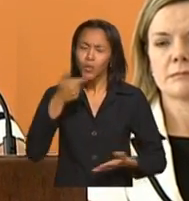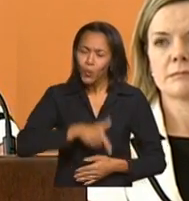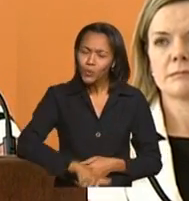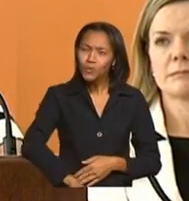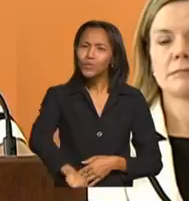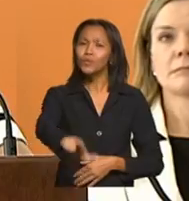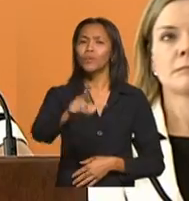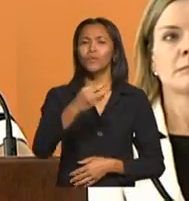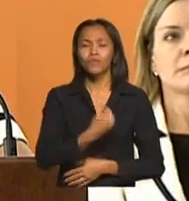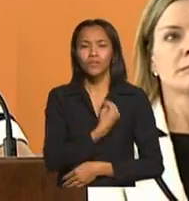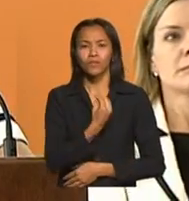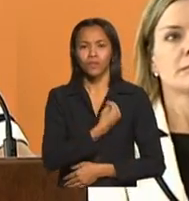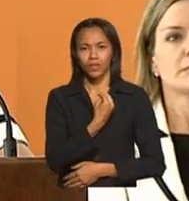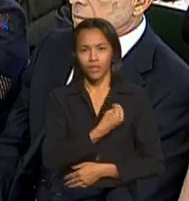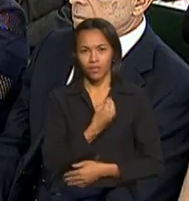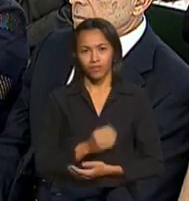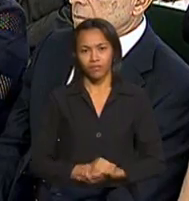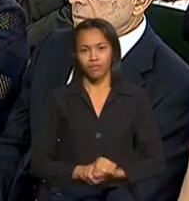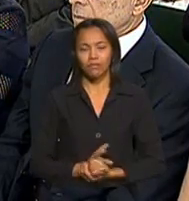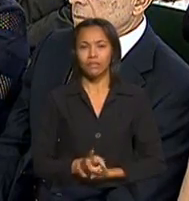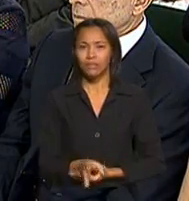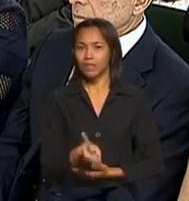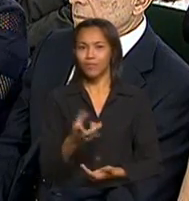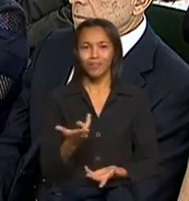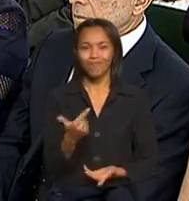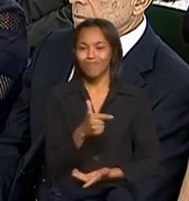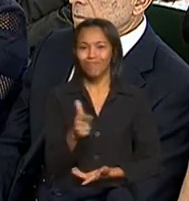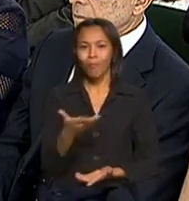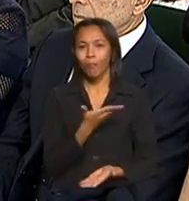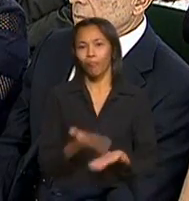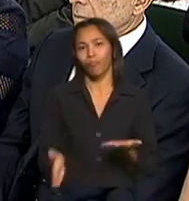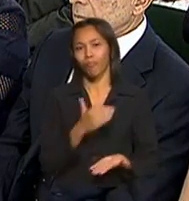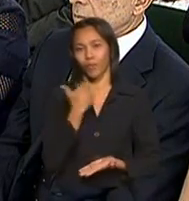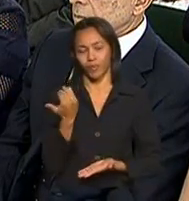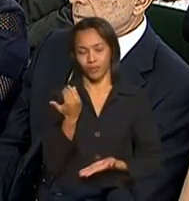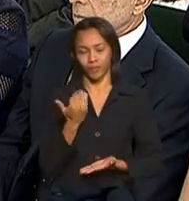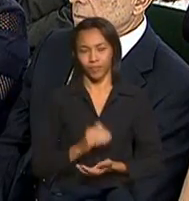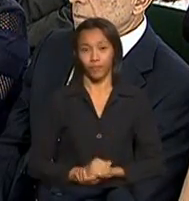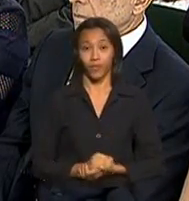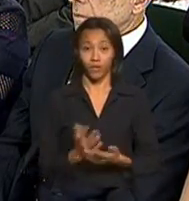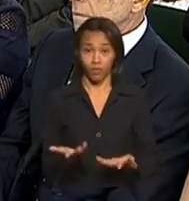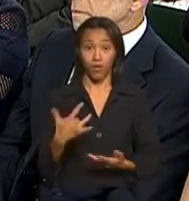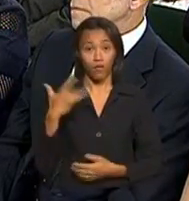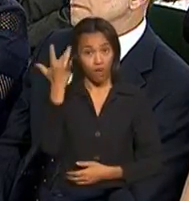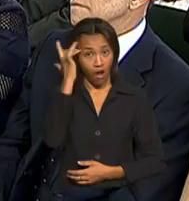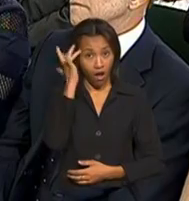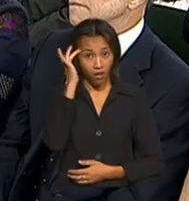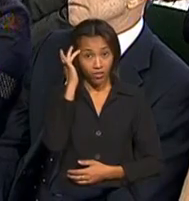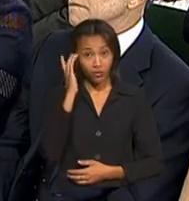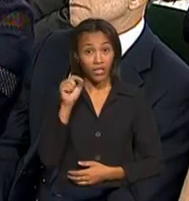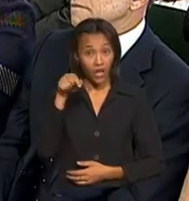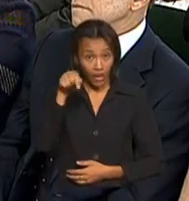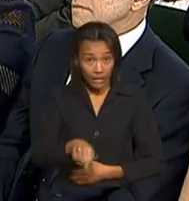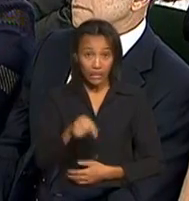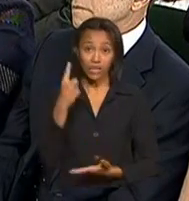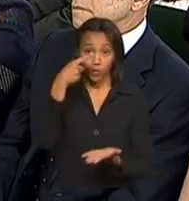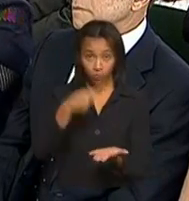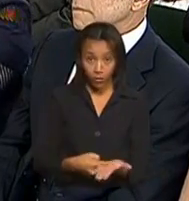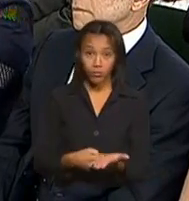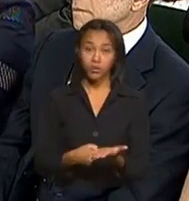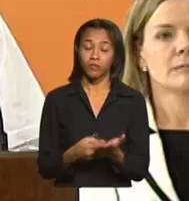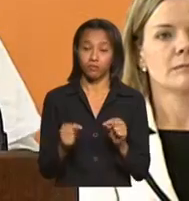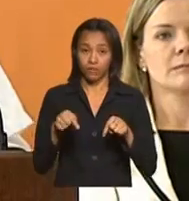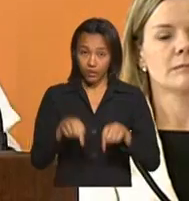continuam vivendo sem seus entes queridos. Eu acho que esse pacto é um